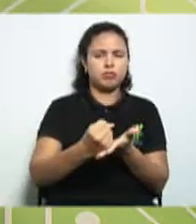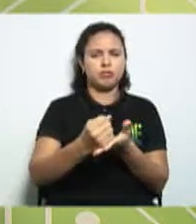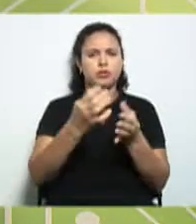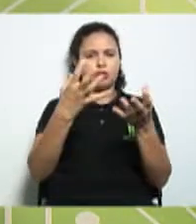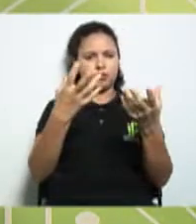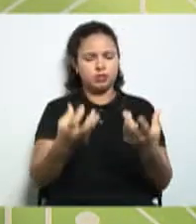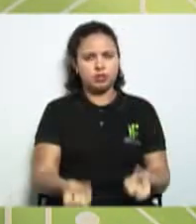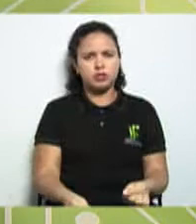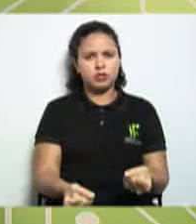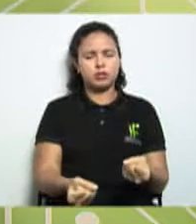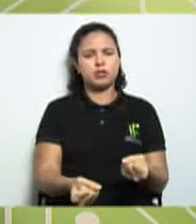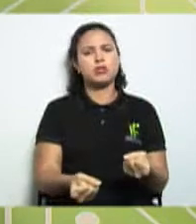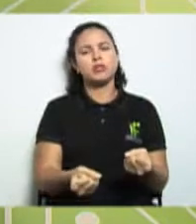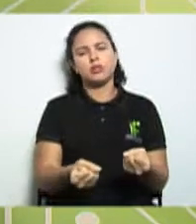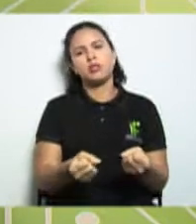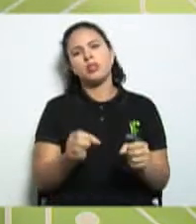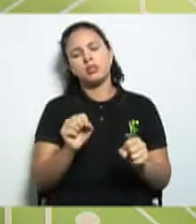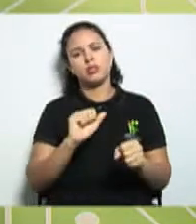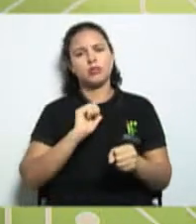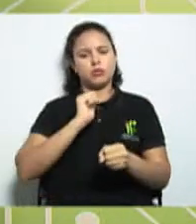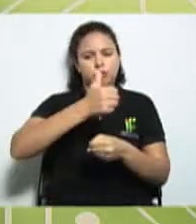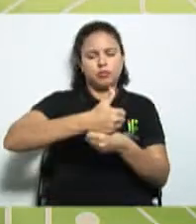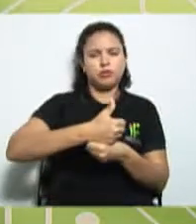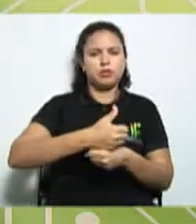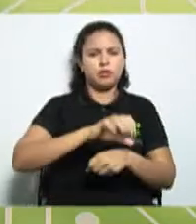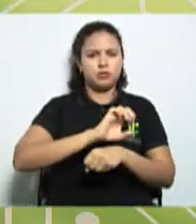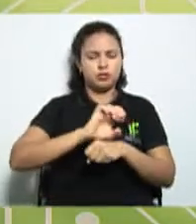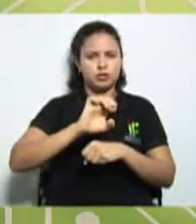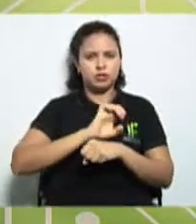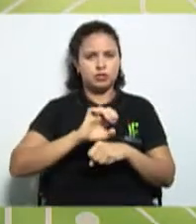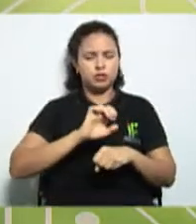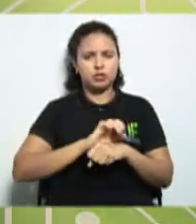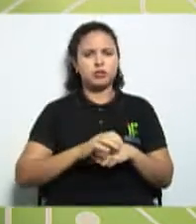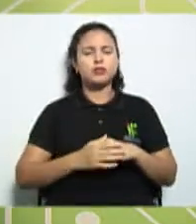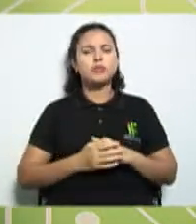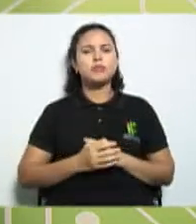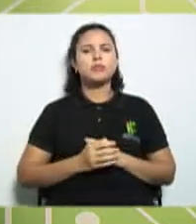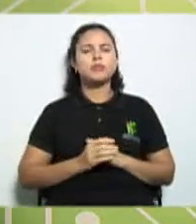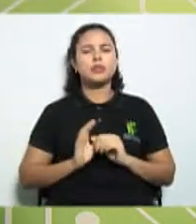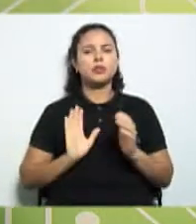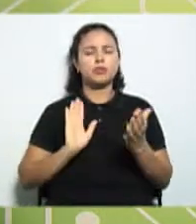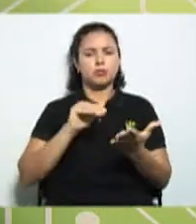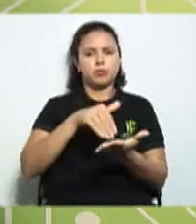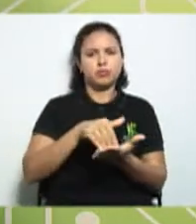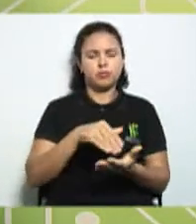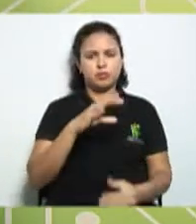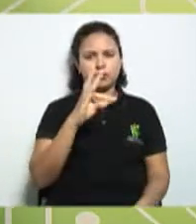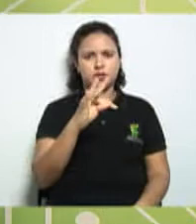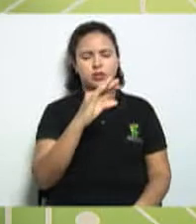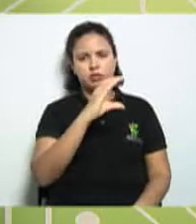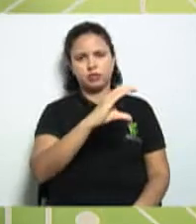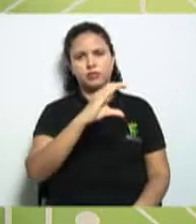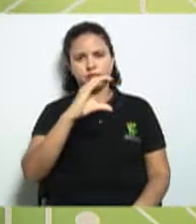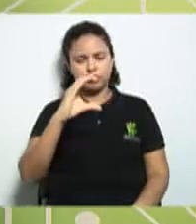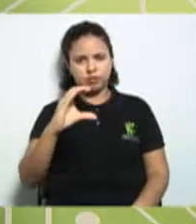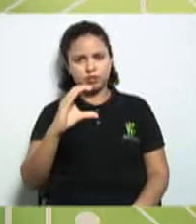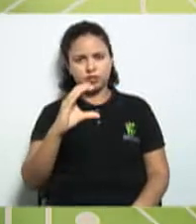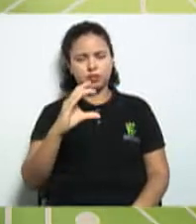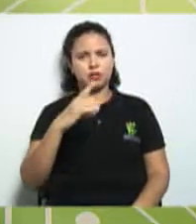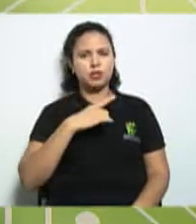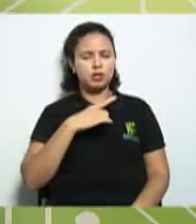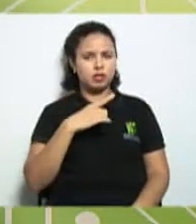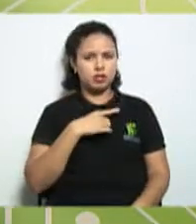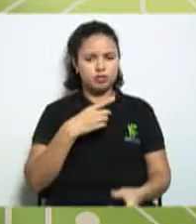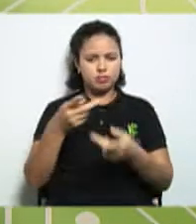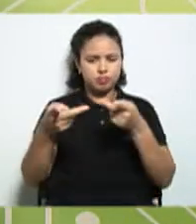como equivalente ao estágio. Então, em último caso, o TCC, que ocorre por meio de um